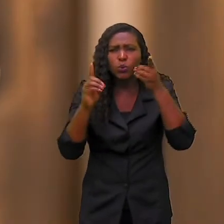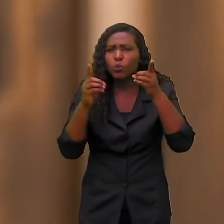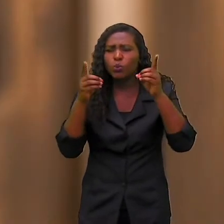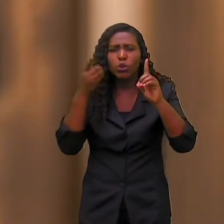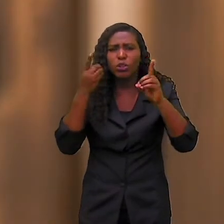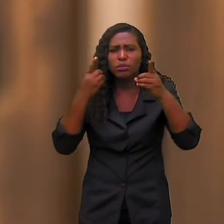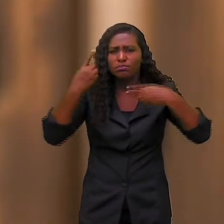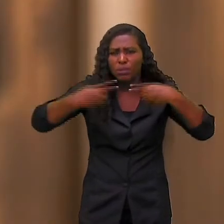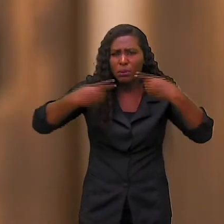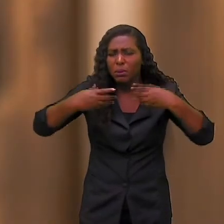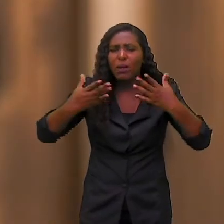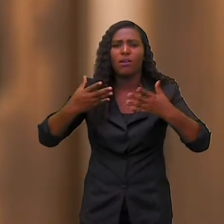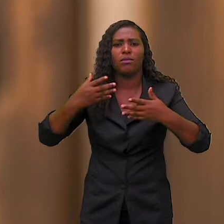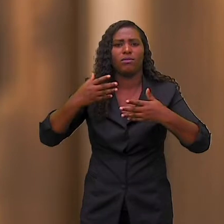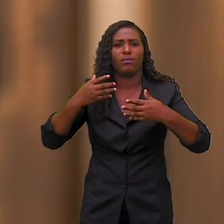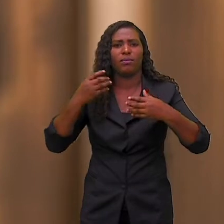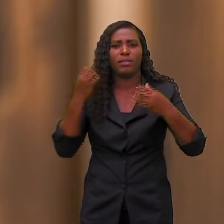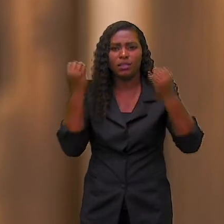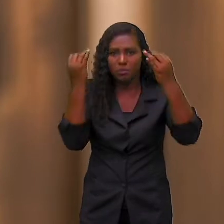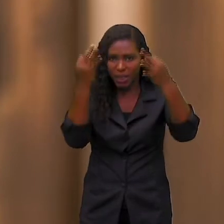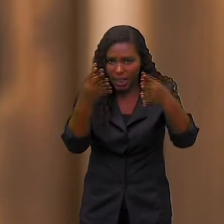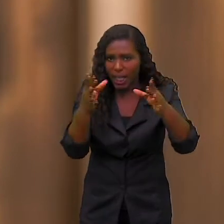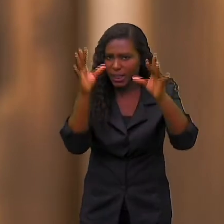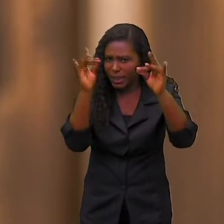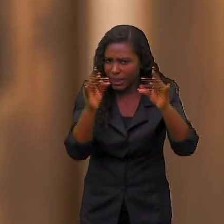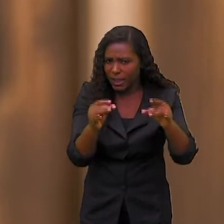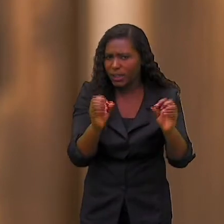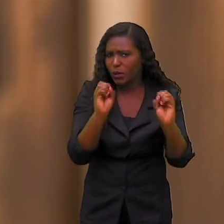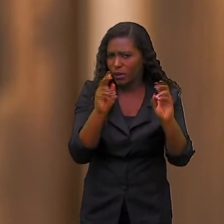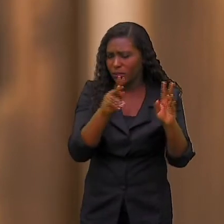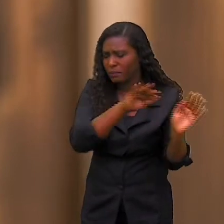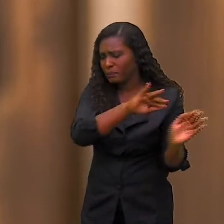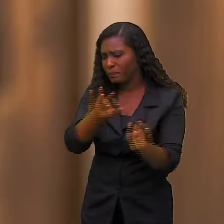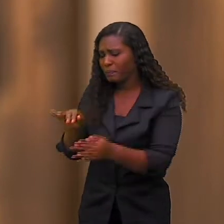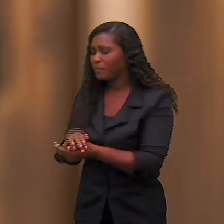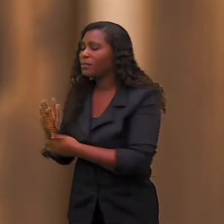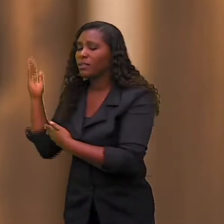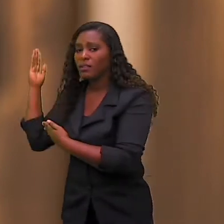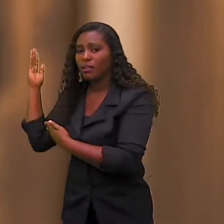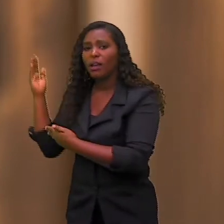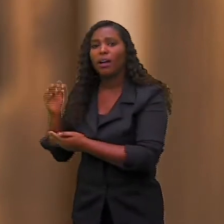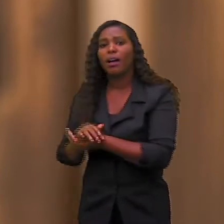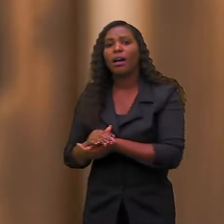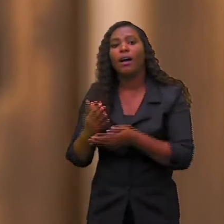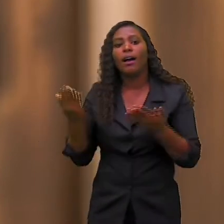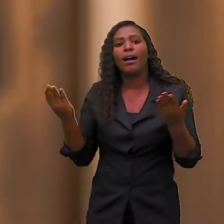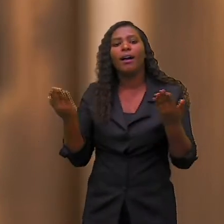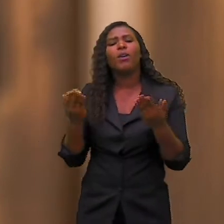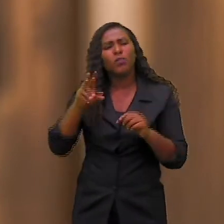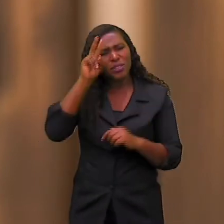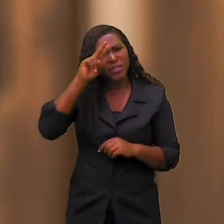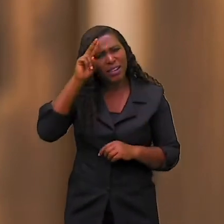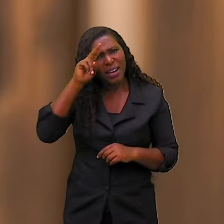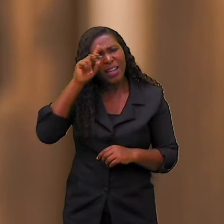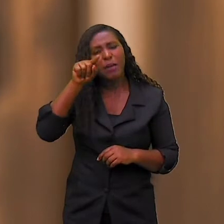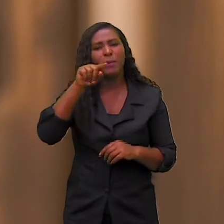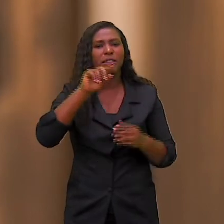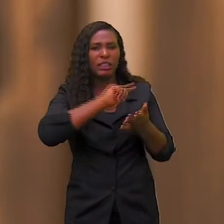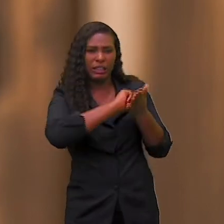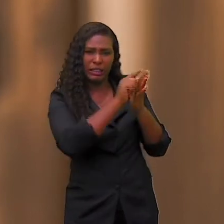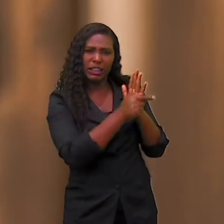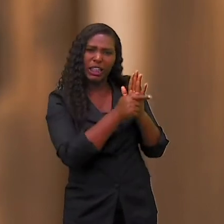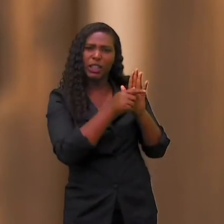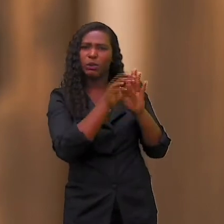sobre gêneros textuais em textos descritivos. Lembram aí de algum exemplo de gêneros textuais, de